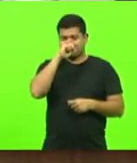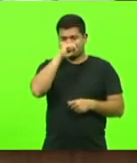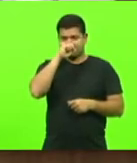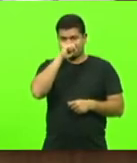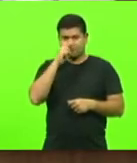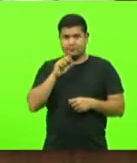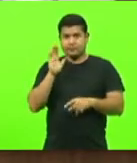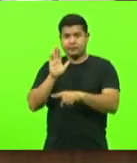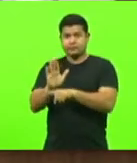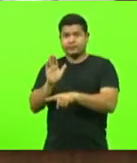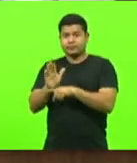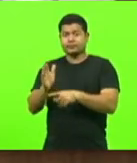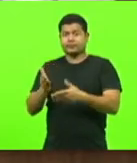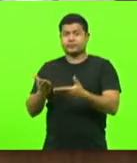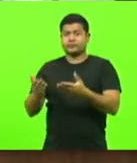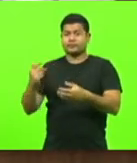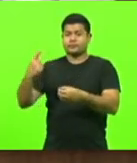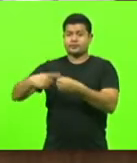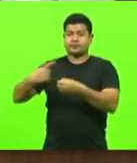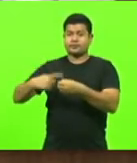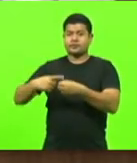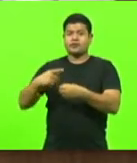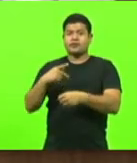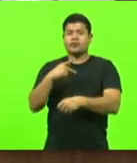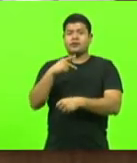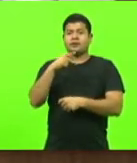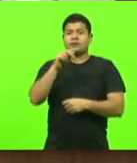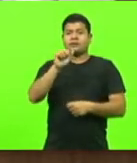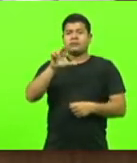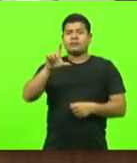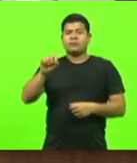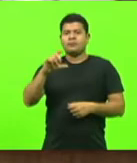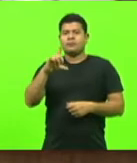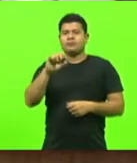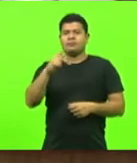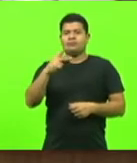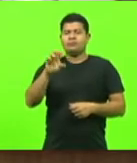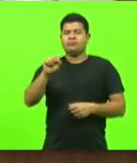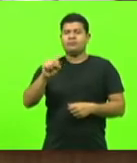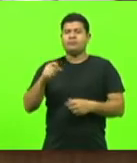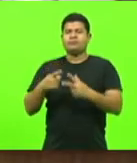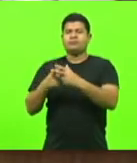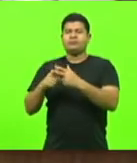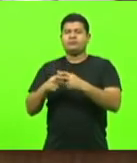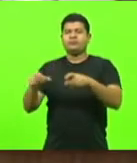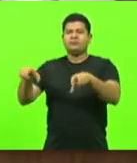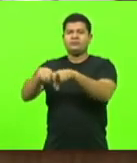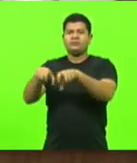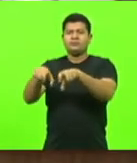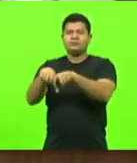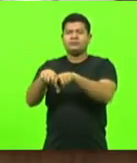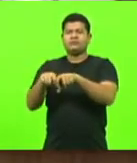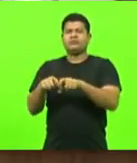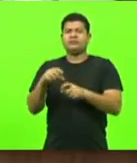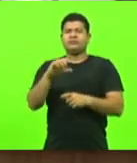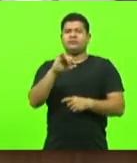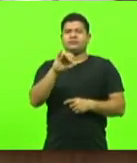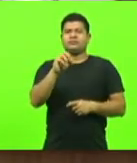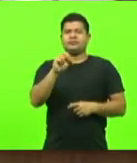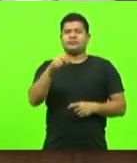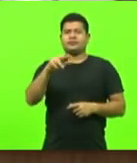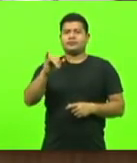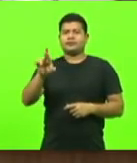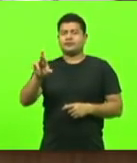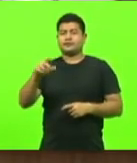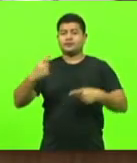auxílio financeiro ao município de Paulo Lopes para a reforma do ginásio Osni Manuel dos Santos. Em discussão. Não havendo quem queira